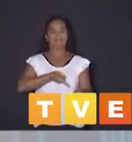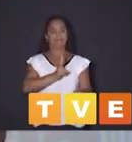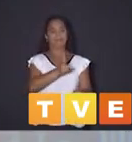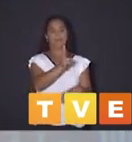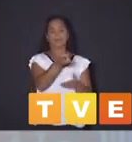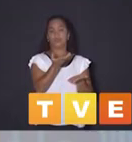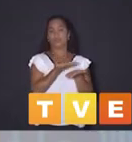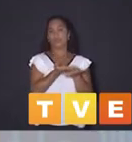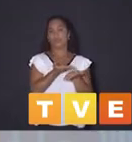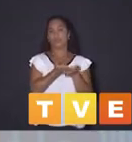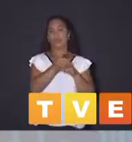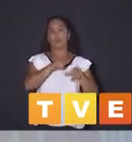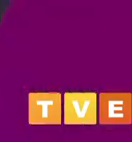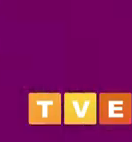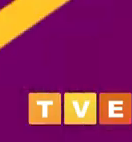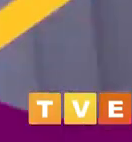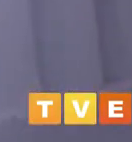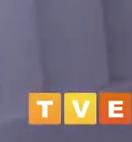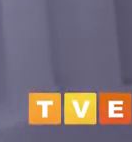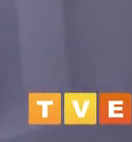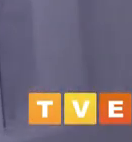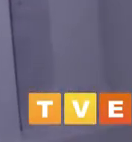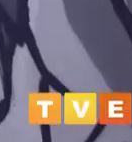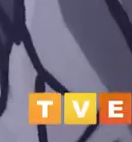manter esse laboratório aberto